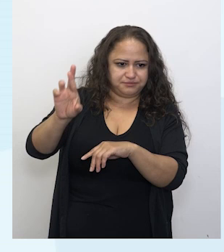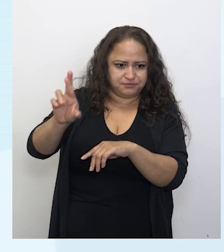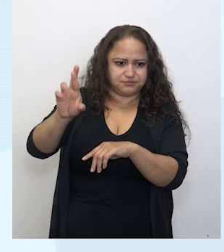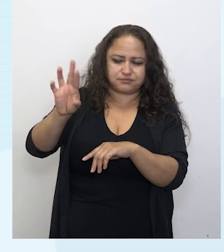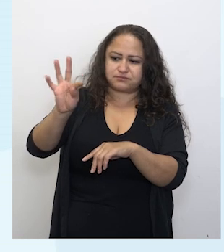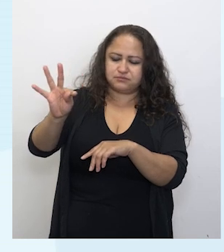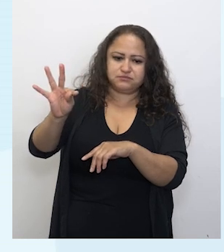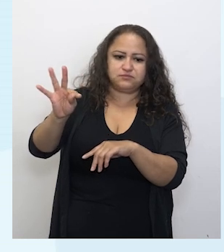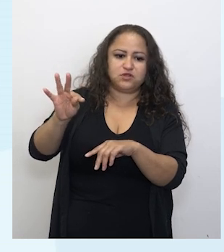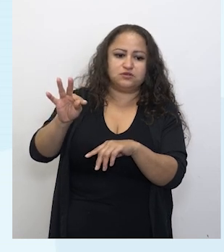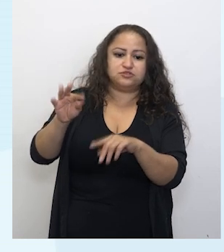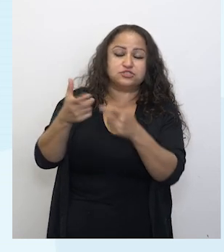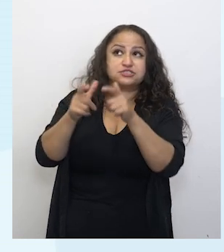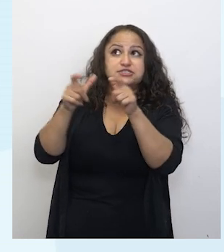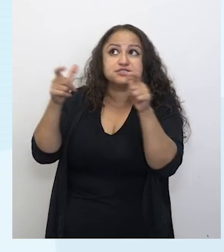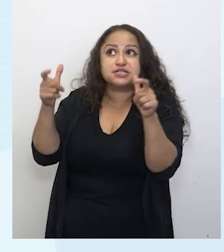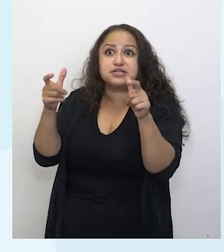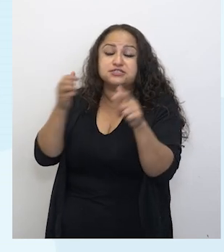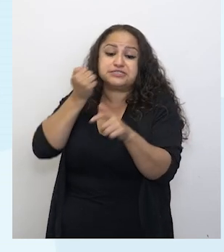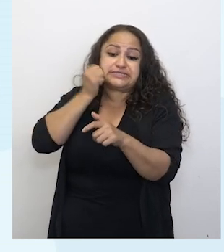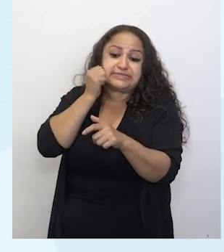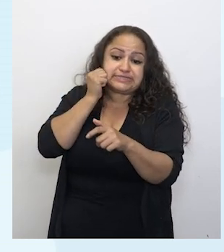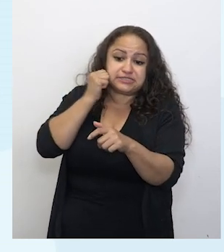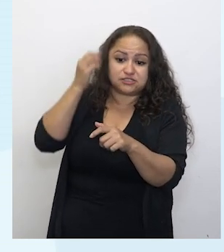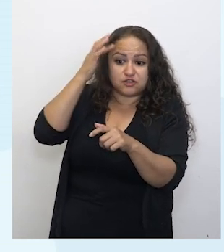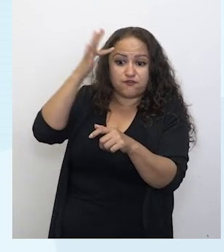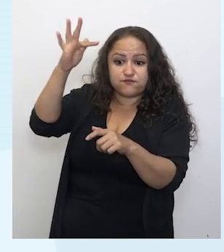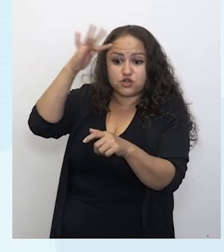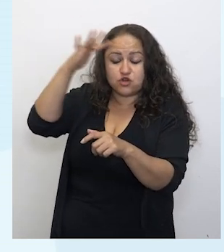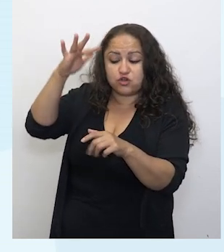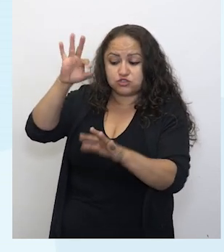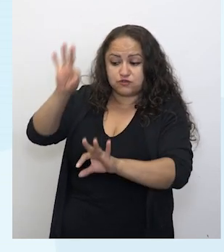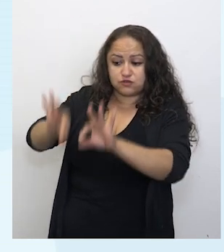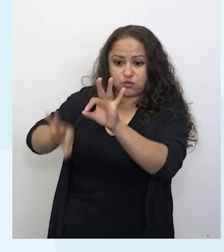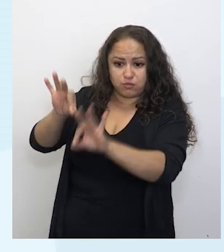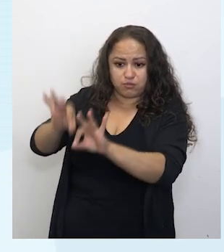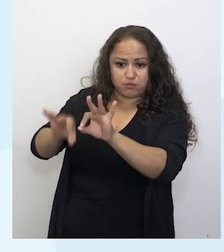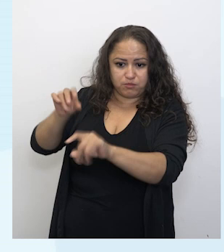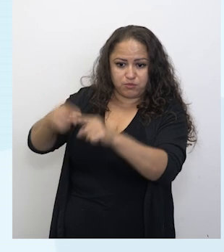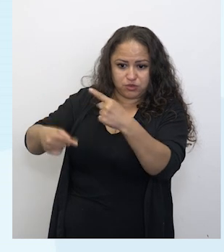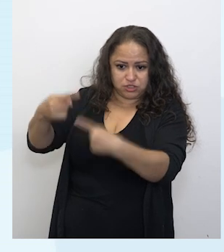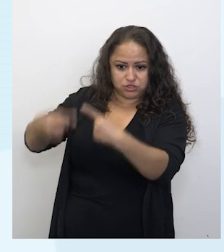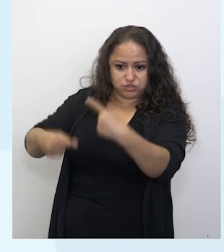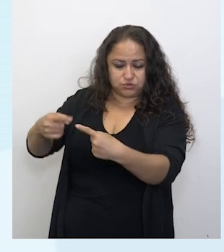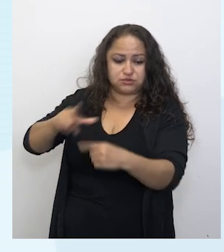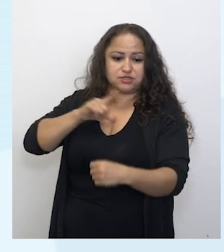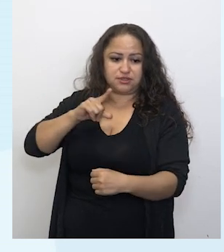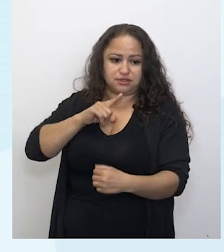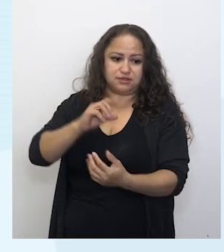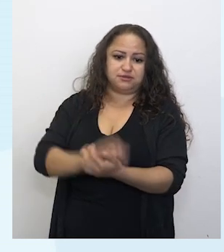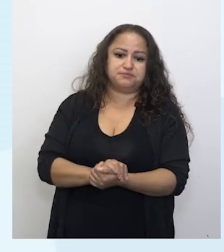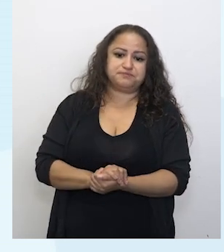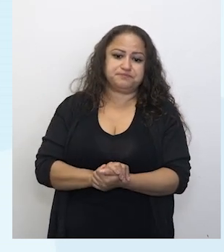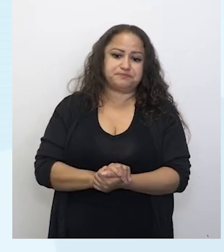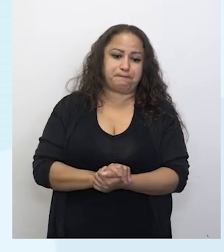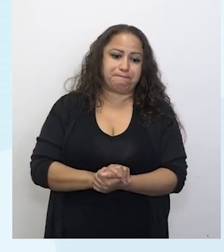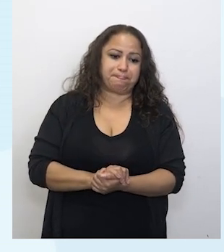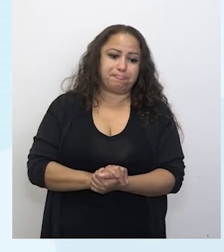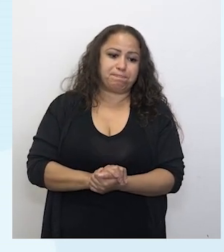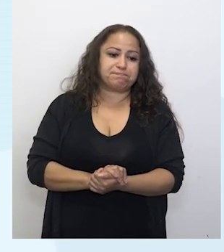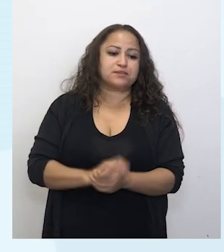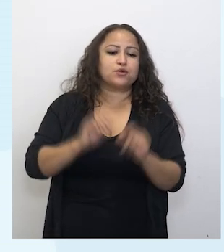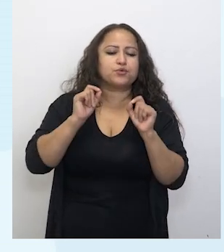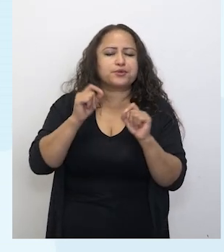cientista político, né? O filósofo político, se chama Os Clássicos da Política, volume 1, que ele dedica, então, aos que são